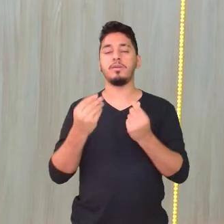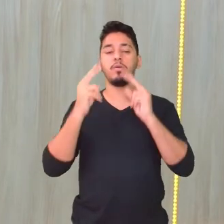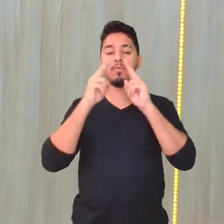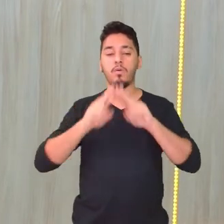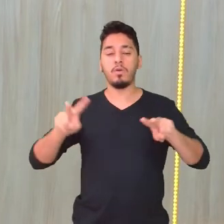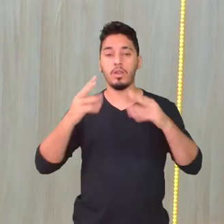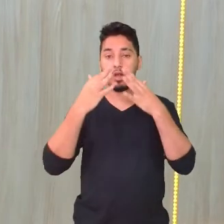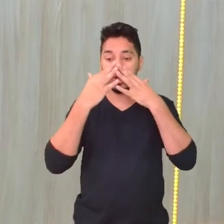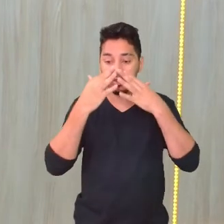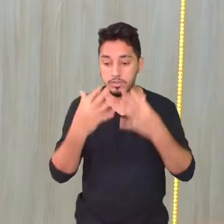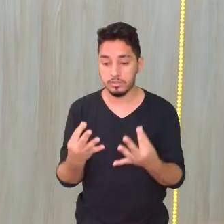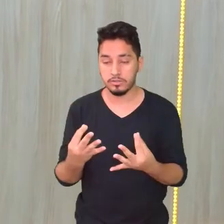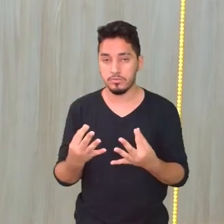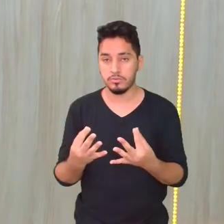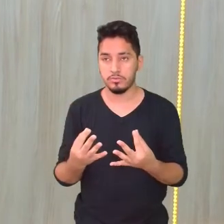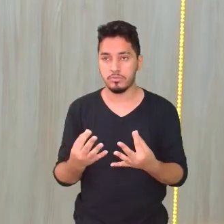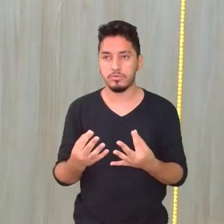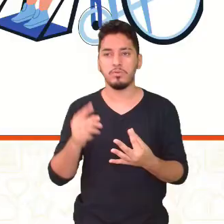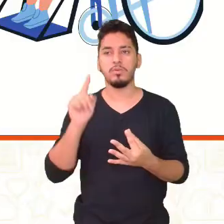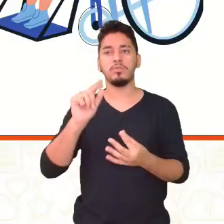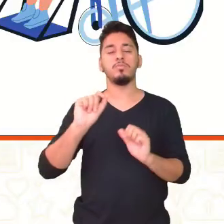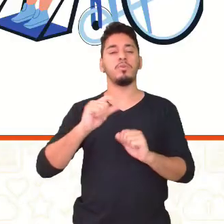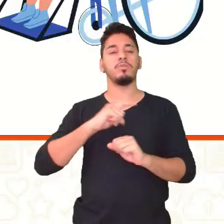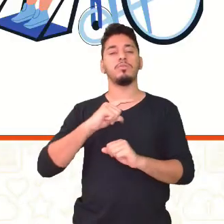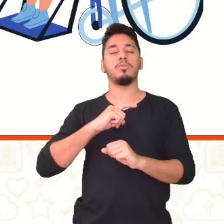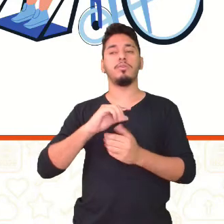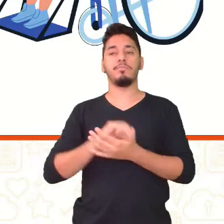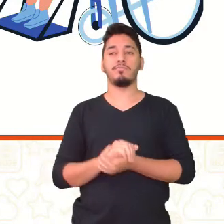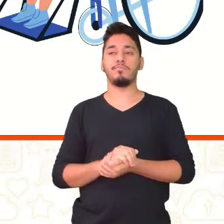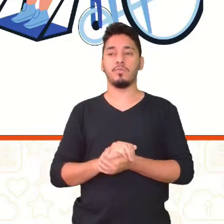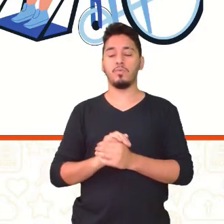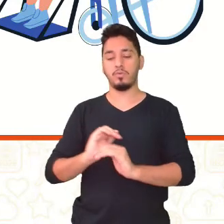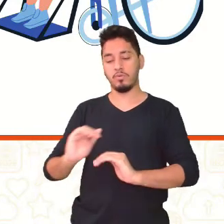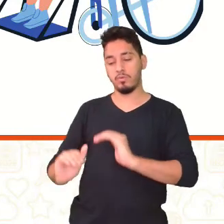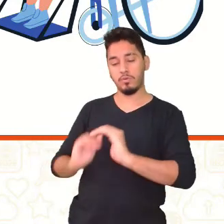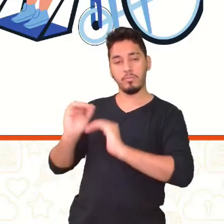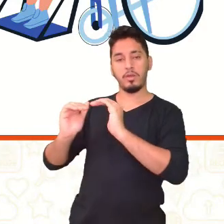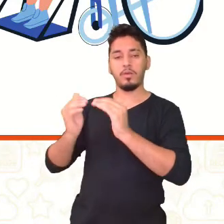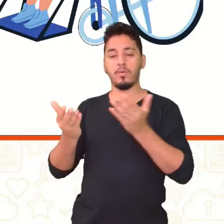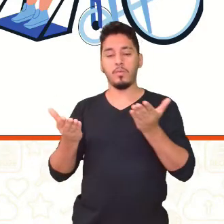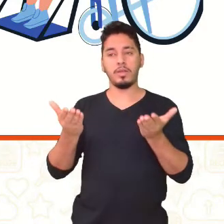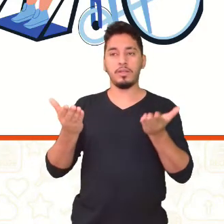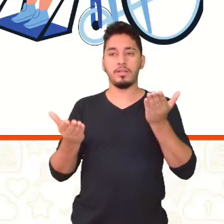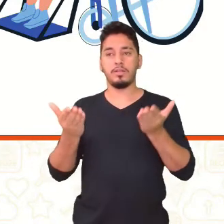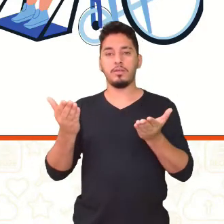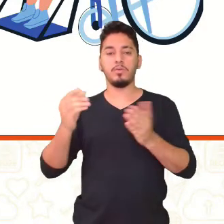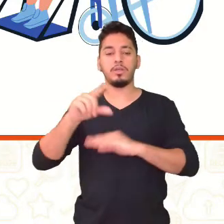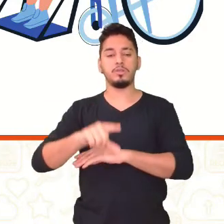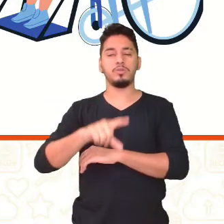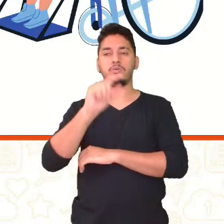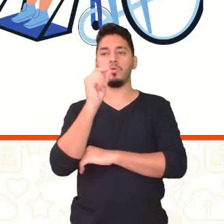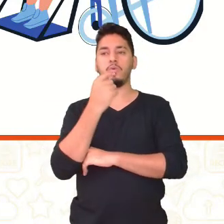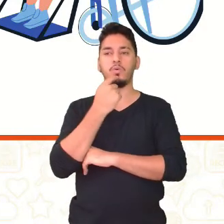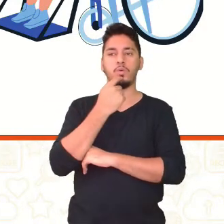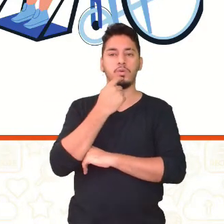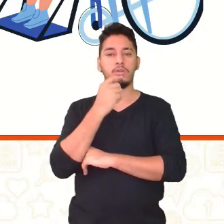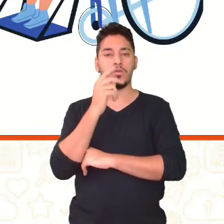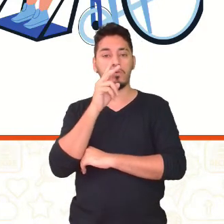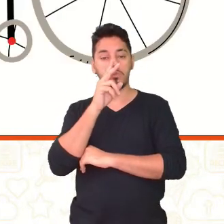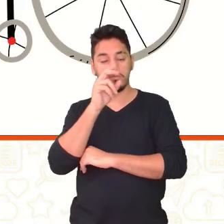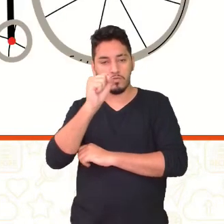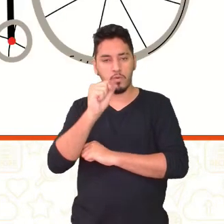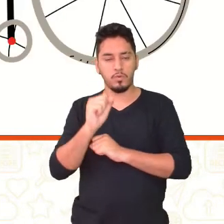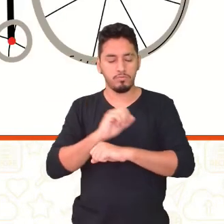muito atento. E isso afeta a disponibilidade dele, o empenho, o equilíbrio, a decisão, o investimento, o esforço que ele